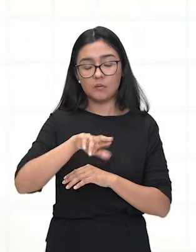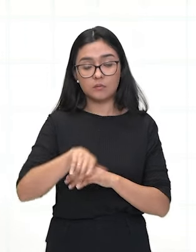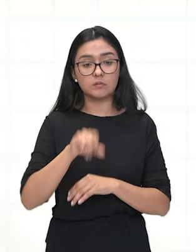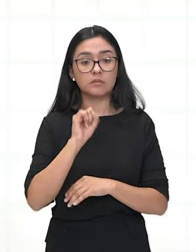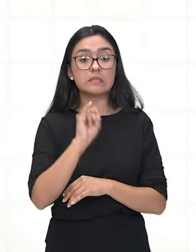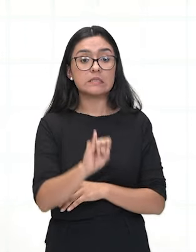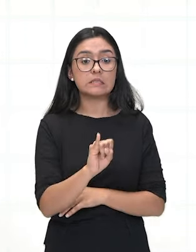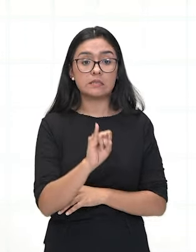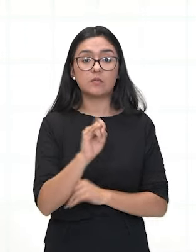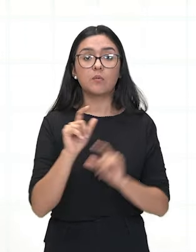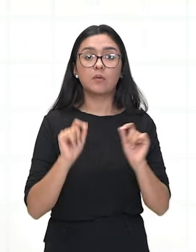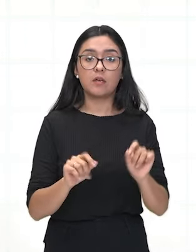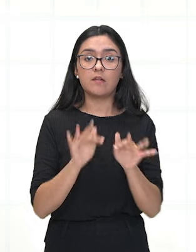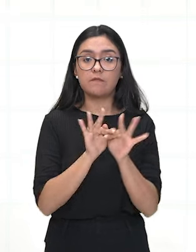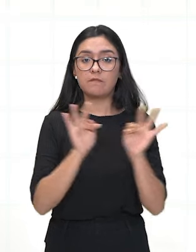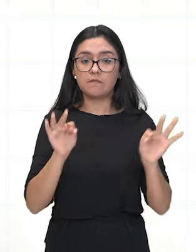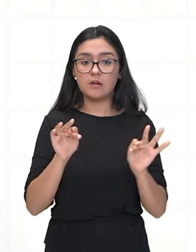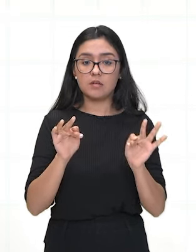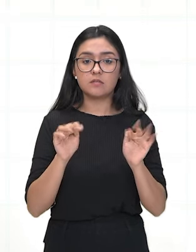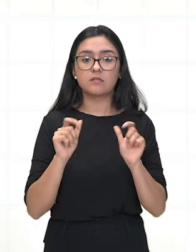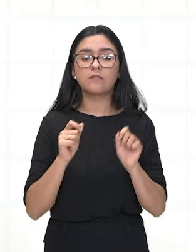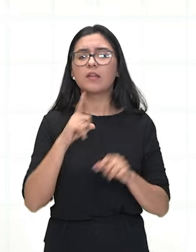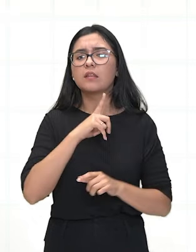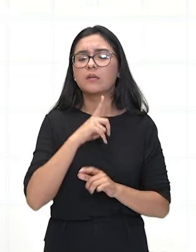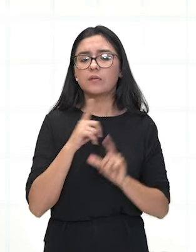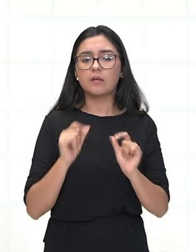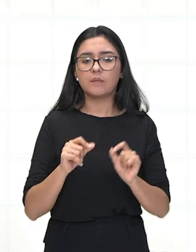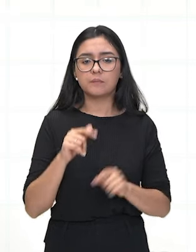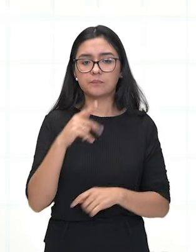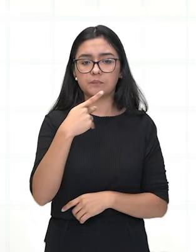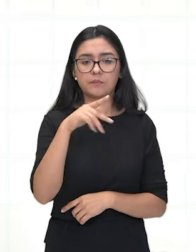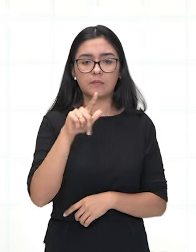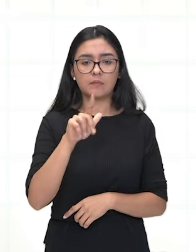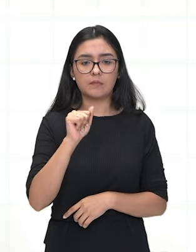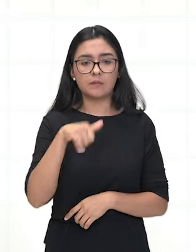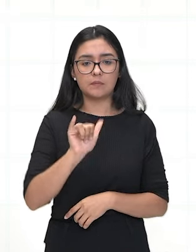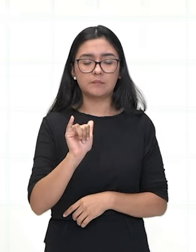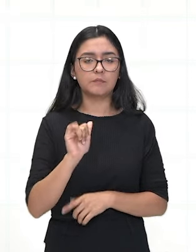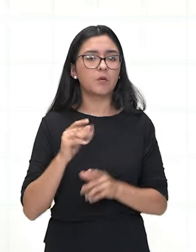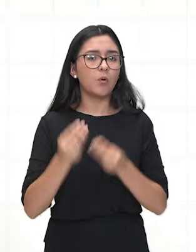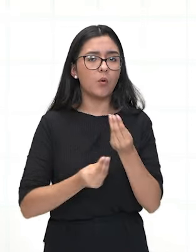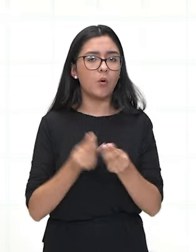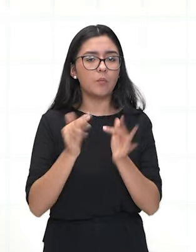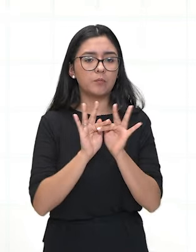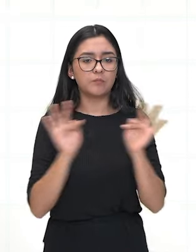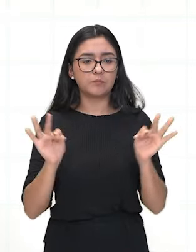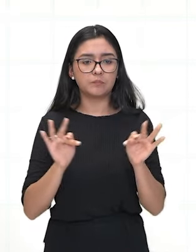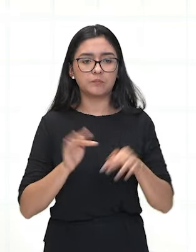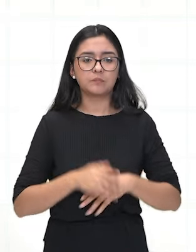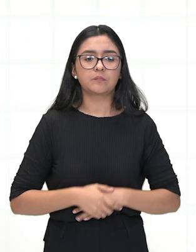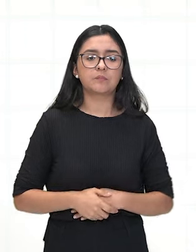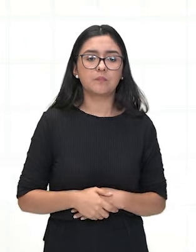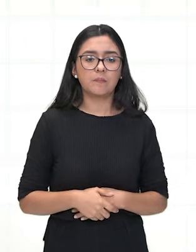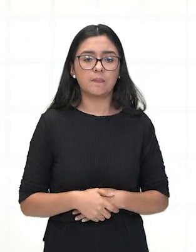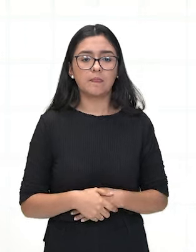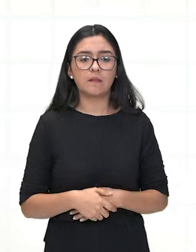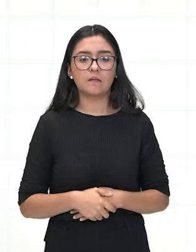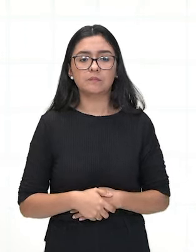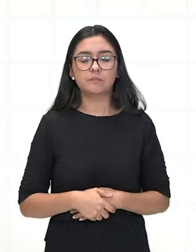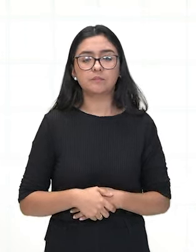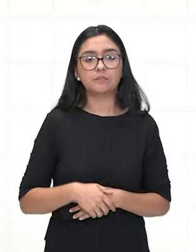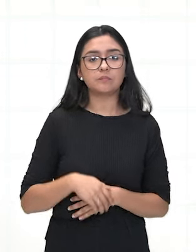terminar minha frase aí eu vou ter o qu Hein gente como é que vai ficar essa frase vai ficar assim ó they eles ou